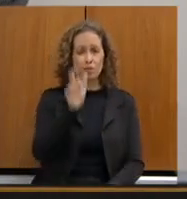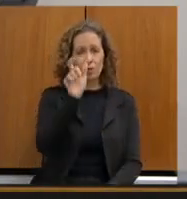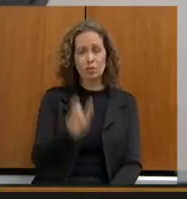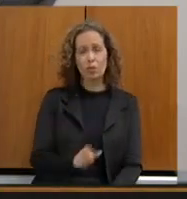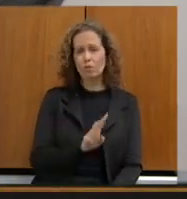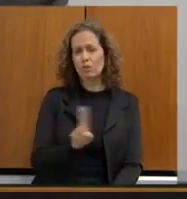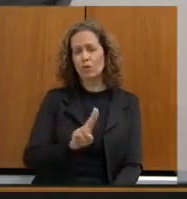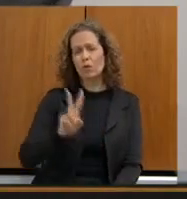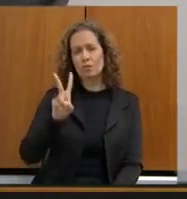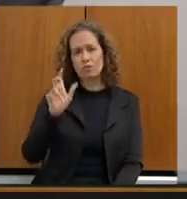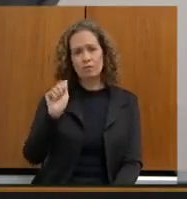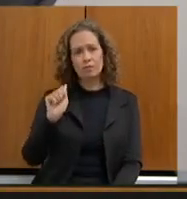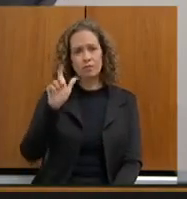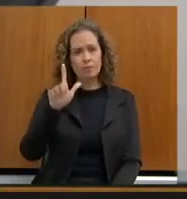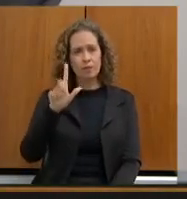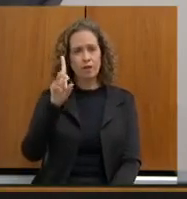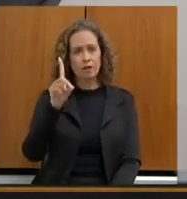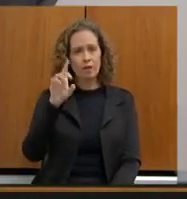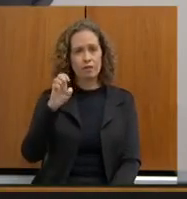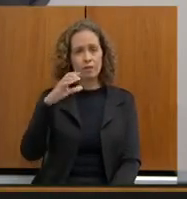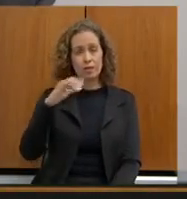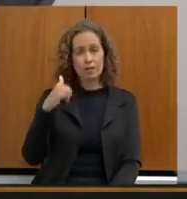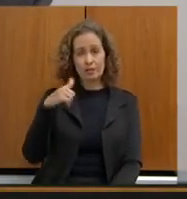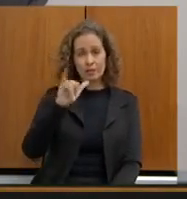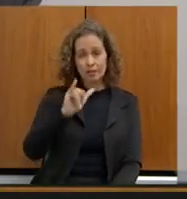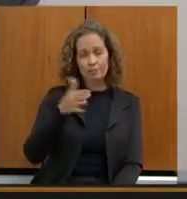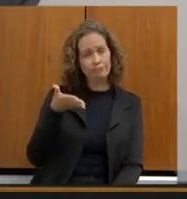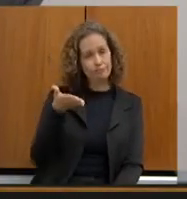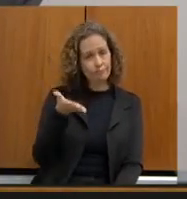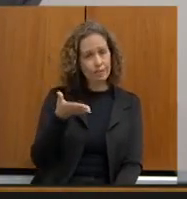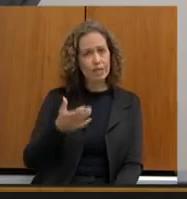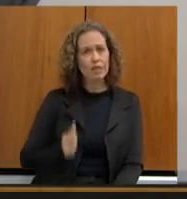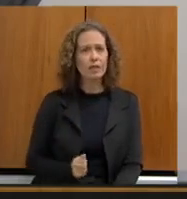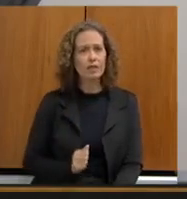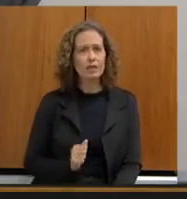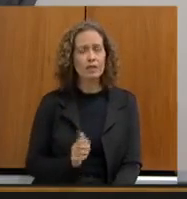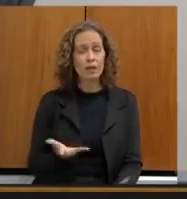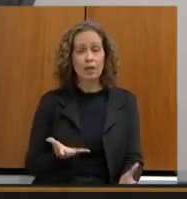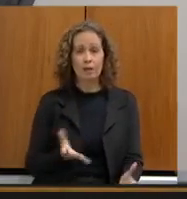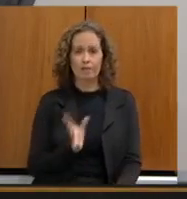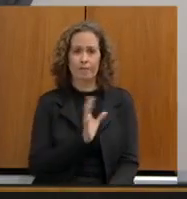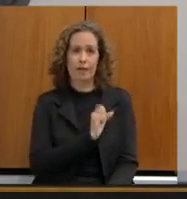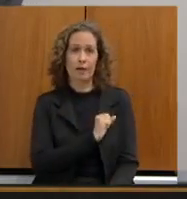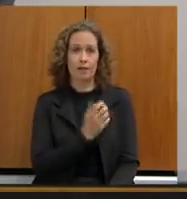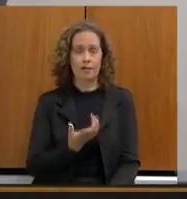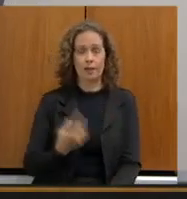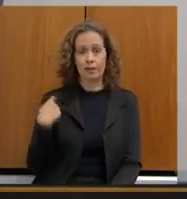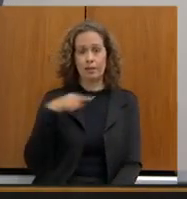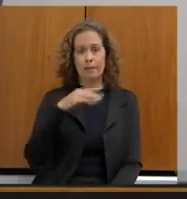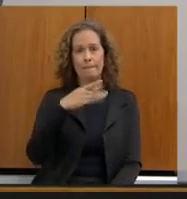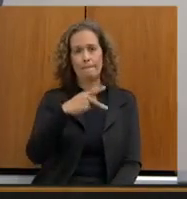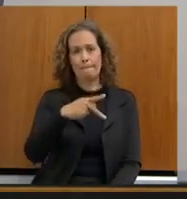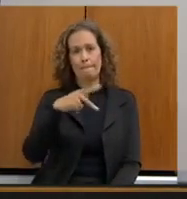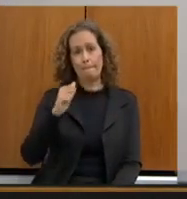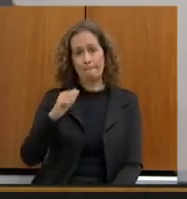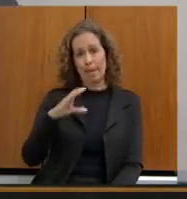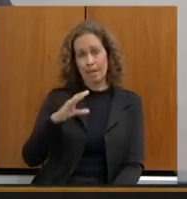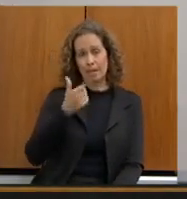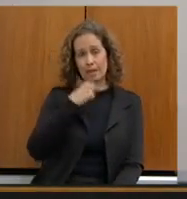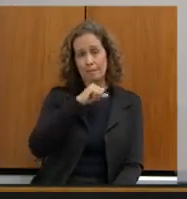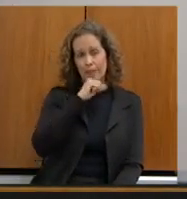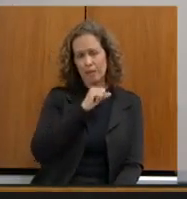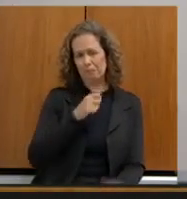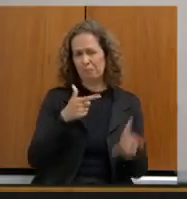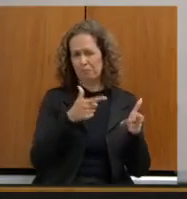que adoraram inclusive um preso do artigo 217 para ir lá para aquela unidade da ataque da chamada pac Mãe